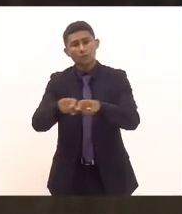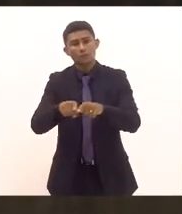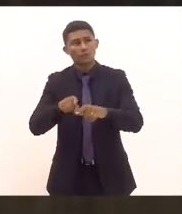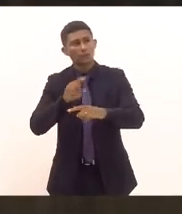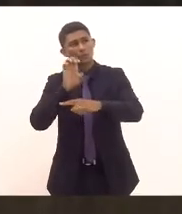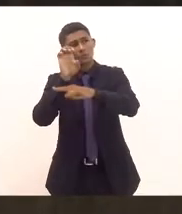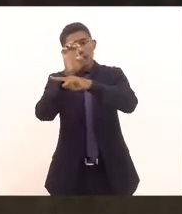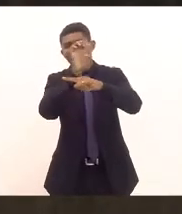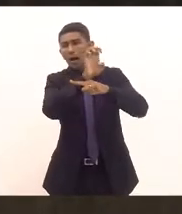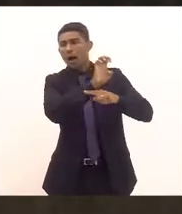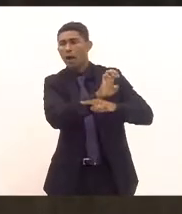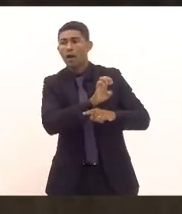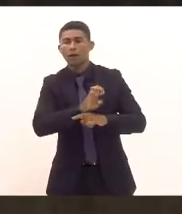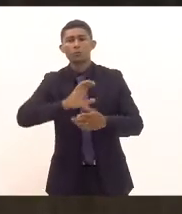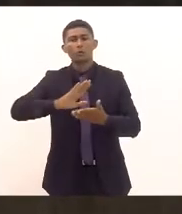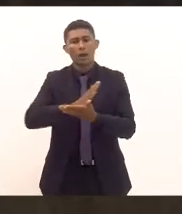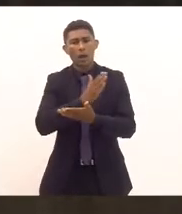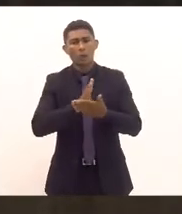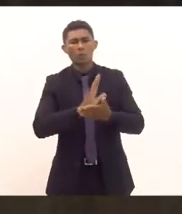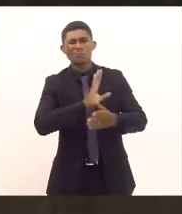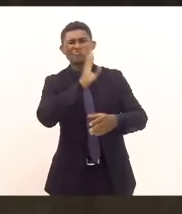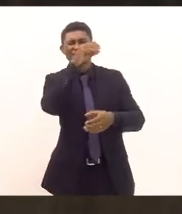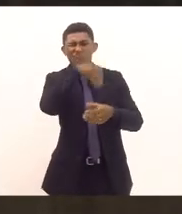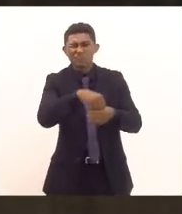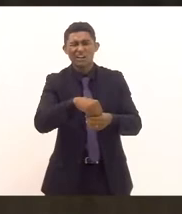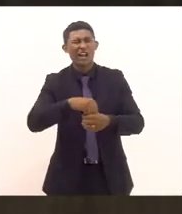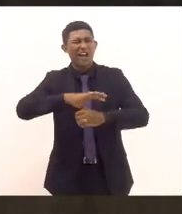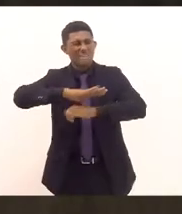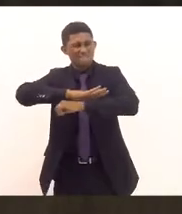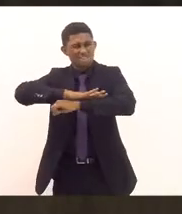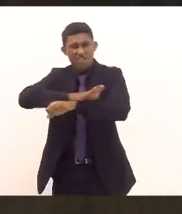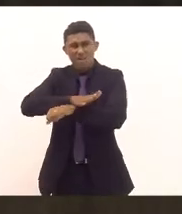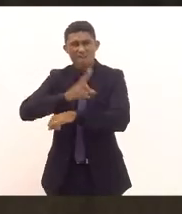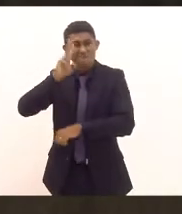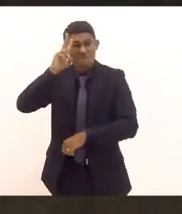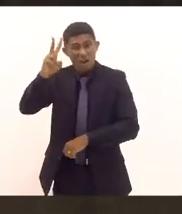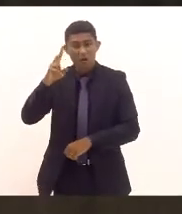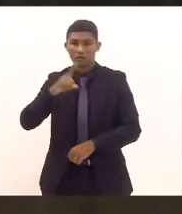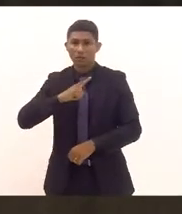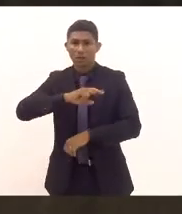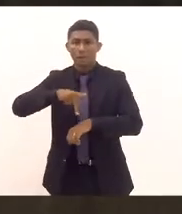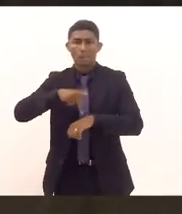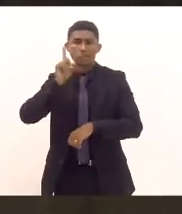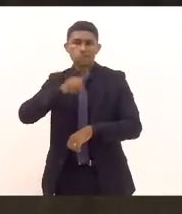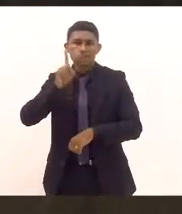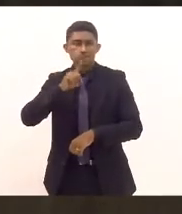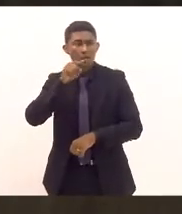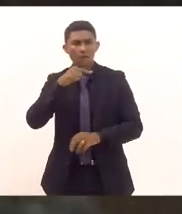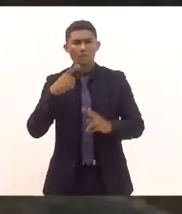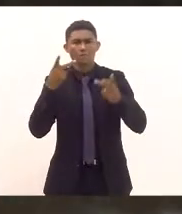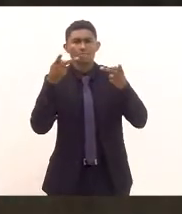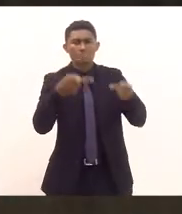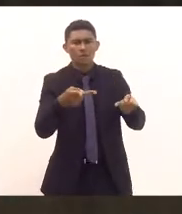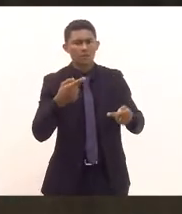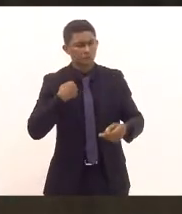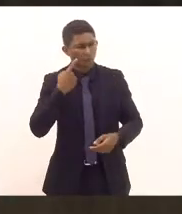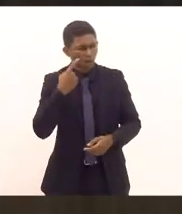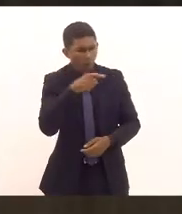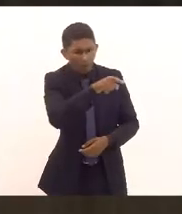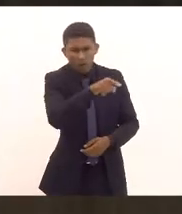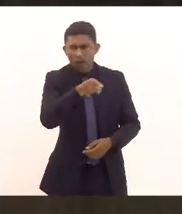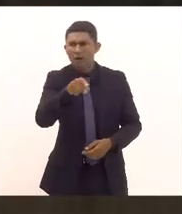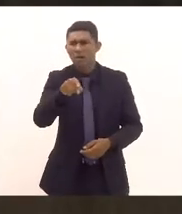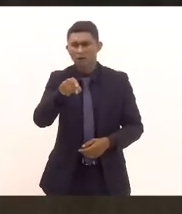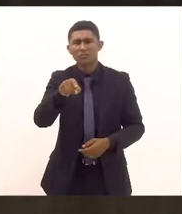estados extremamente racistas dos Estados Unidos ou seja pude estar com aqueles e aquelas que estão